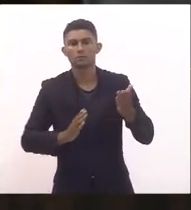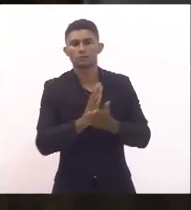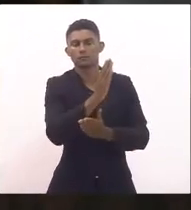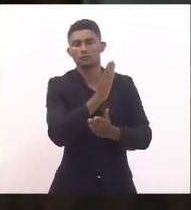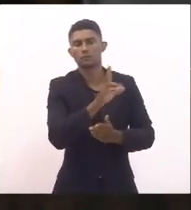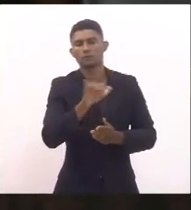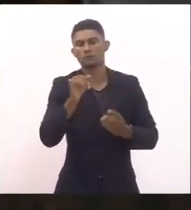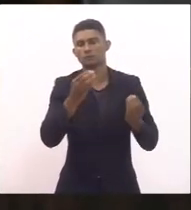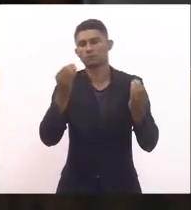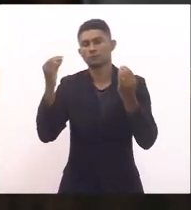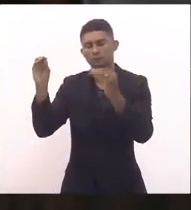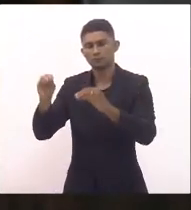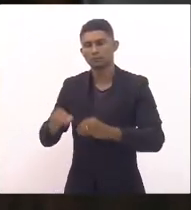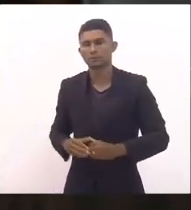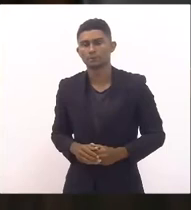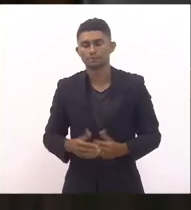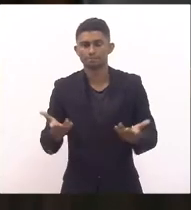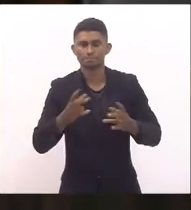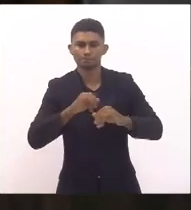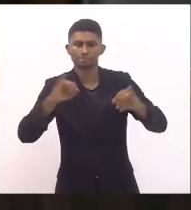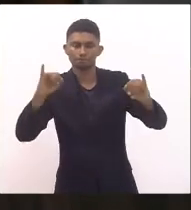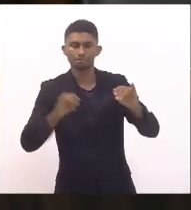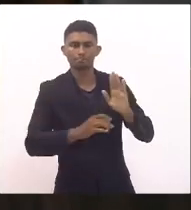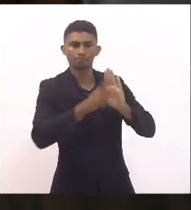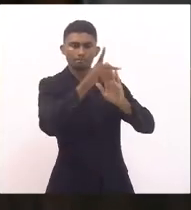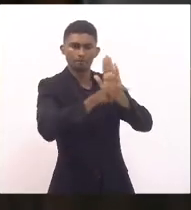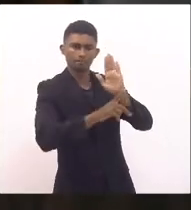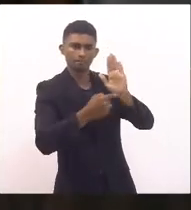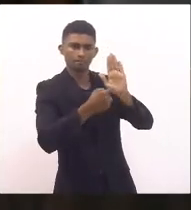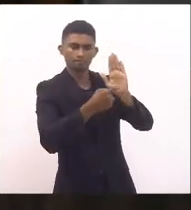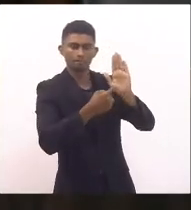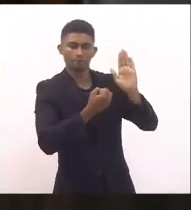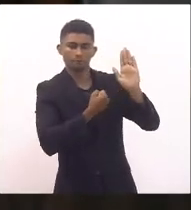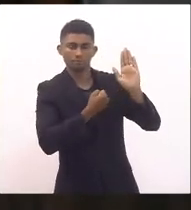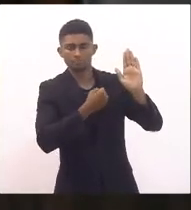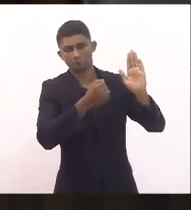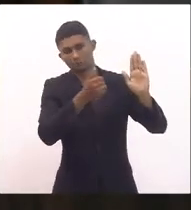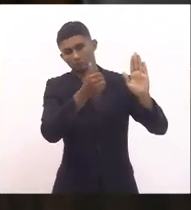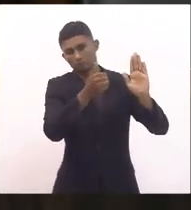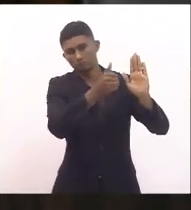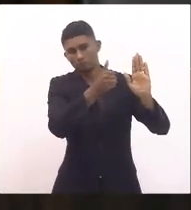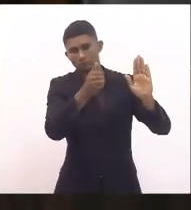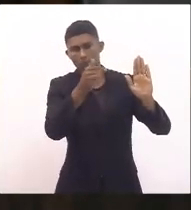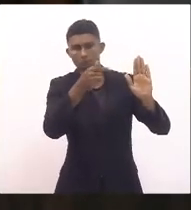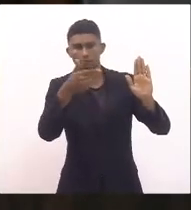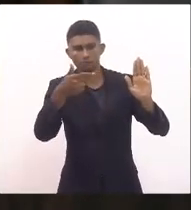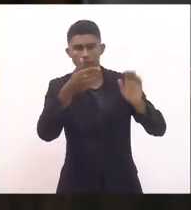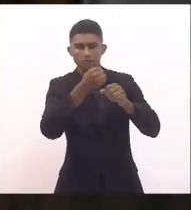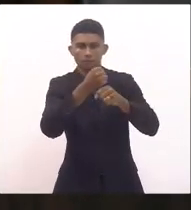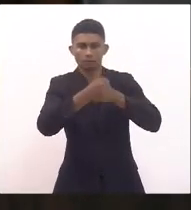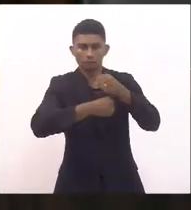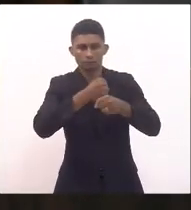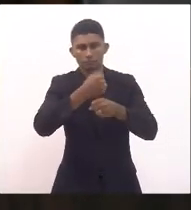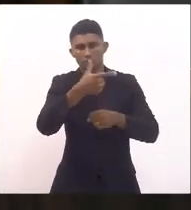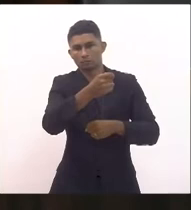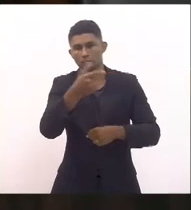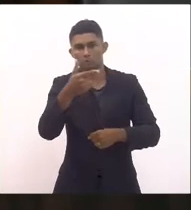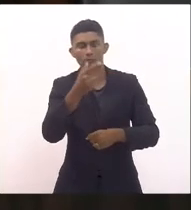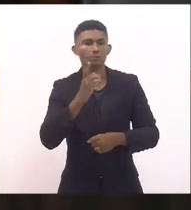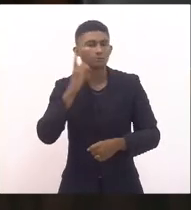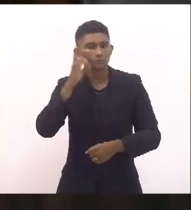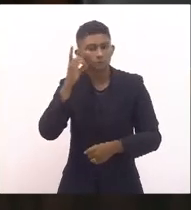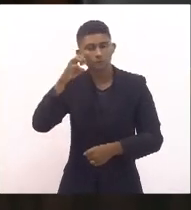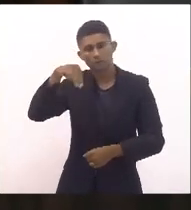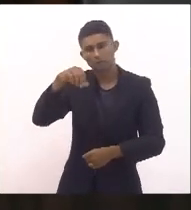Aprovado, vai à promulgação. Anuncio o projeto de resolução número 1172 de 22, de autoria da deputada Marta Rocha,